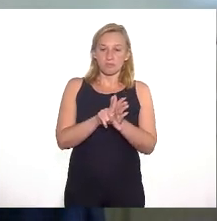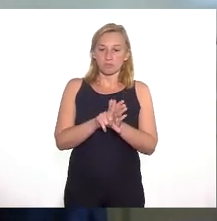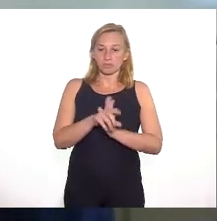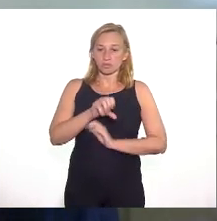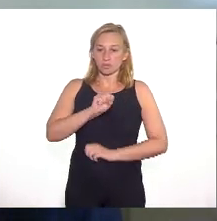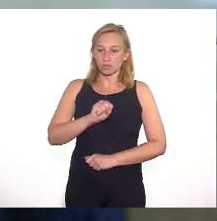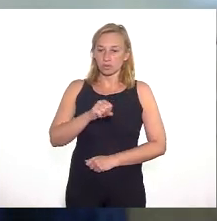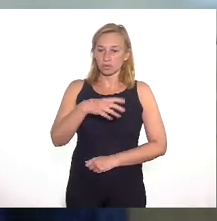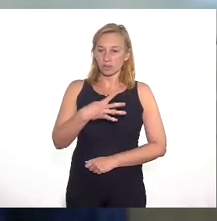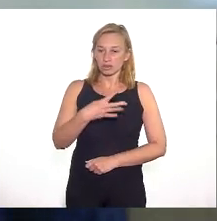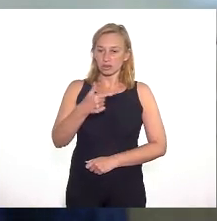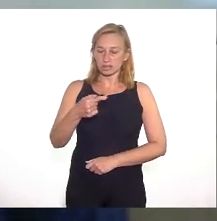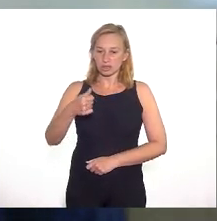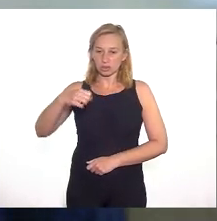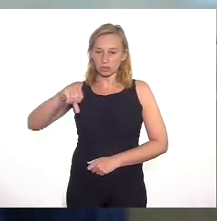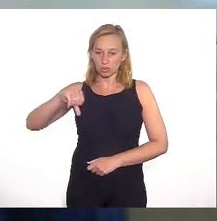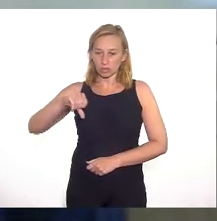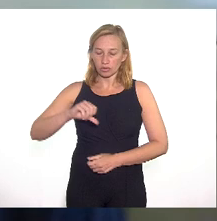8479, de